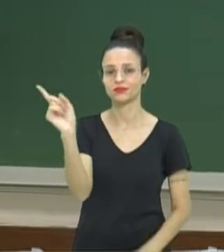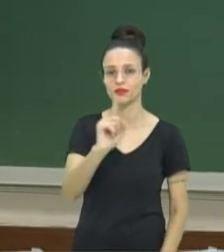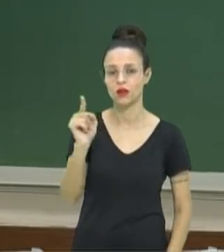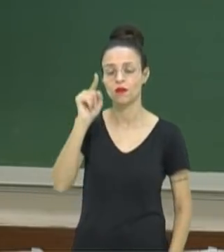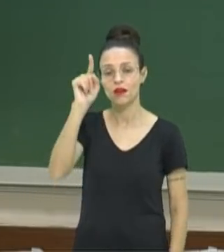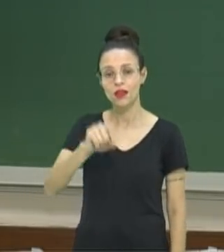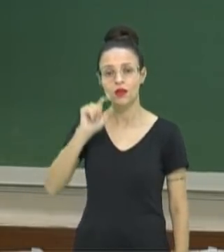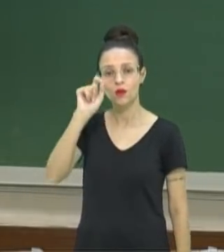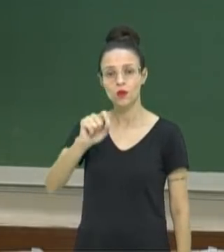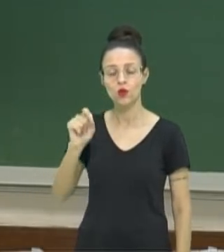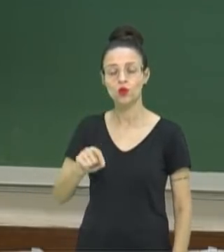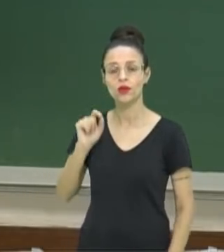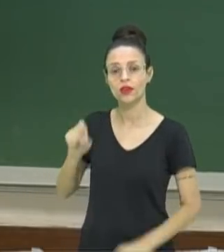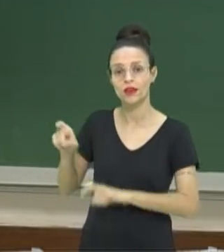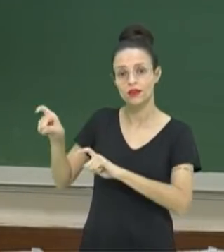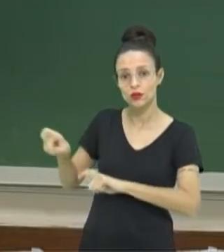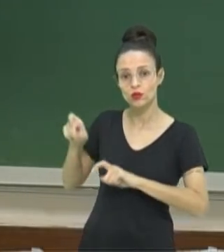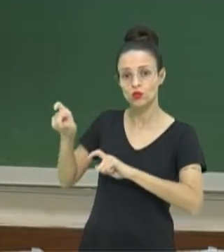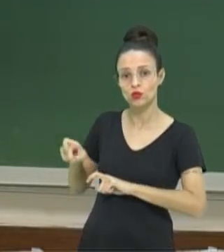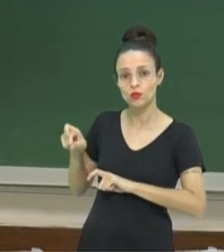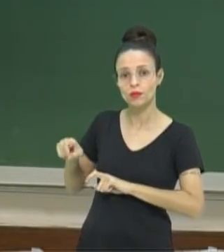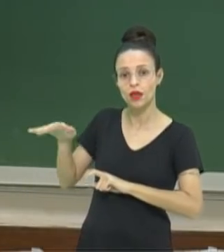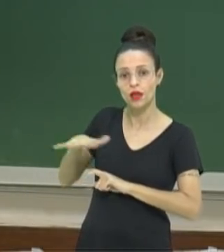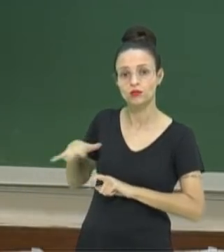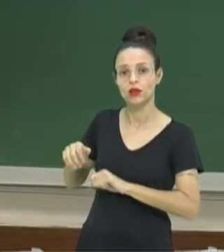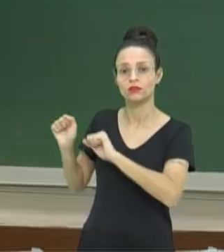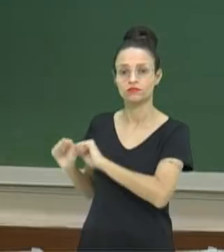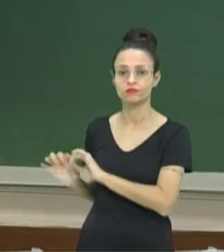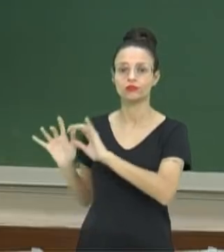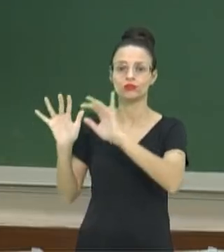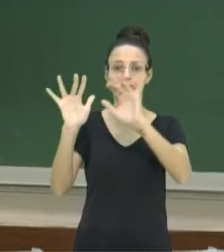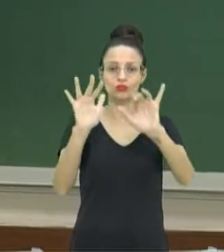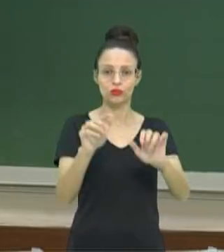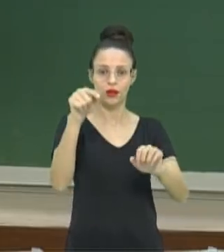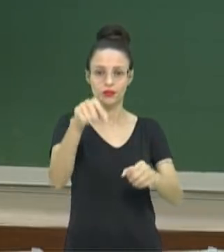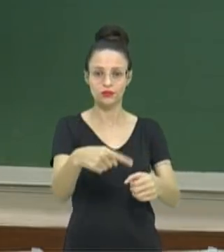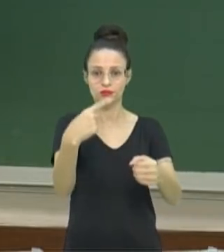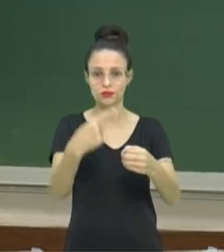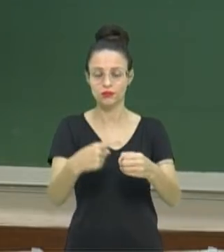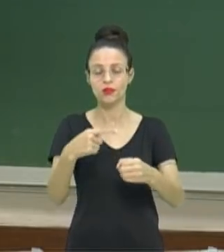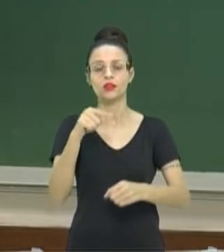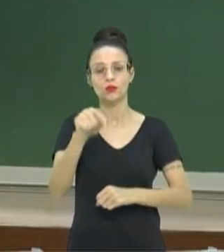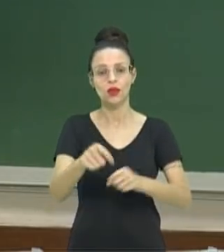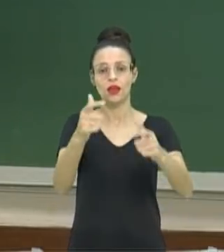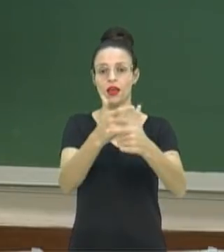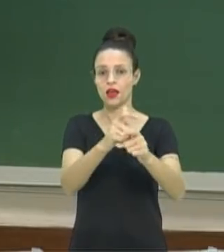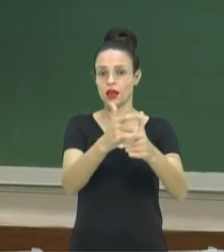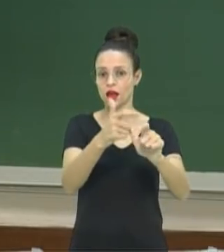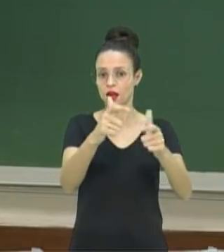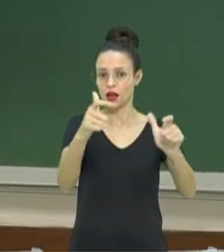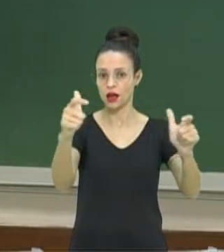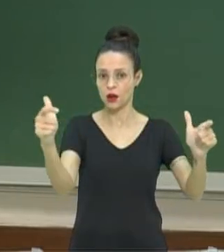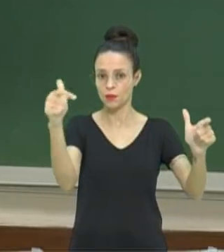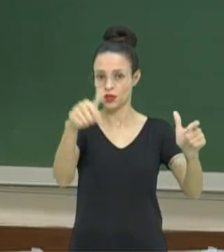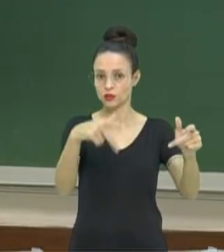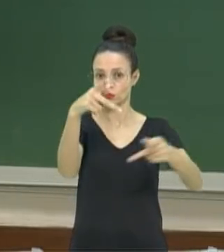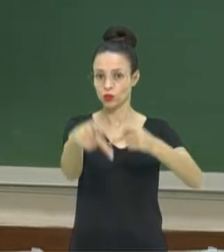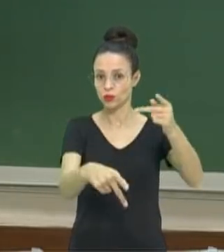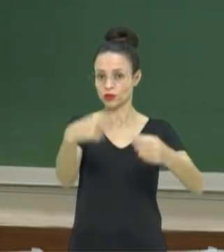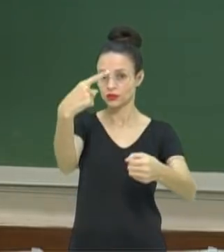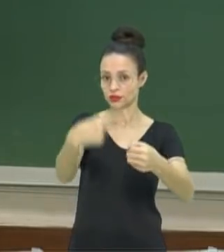mas é esse movimento de população do campo para a cidade. E aí eu vou ter o aumento da população da